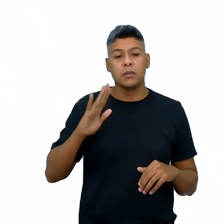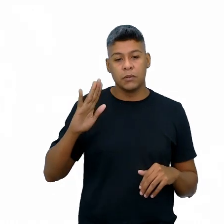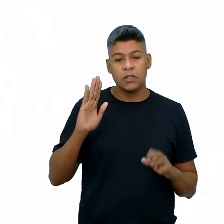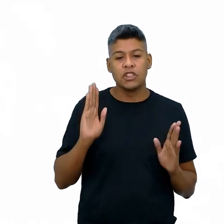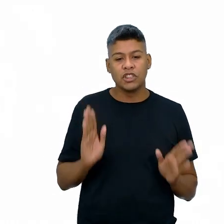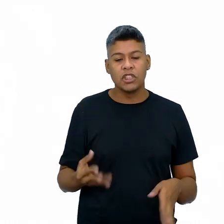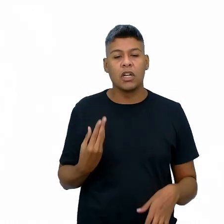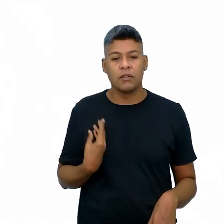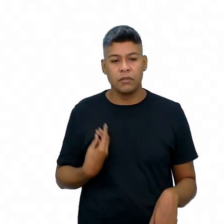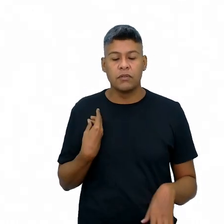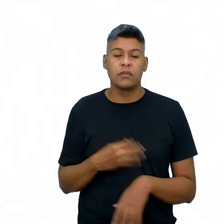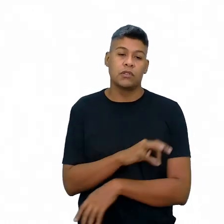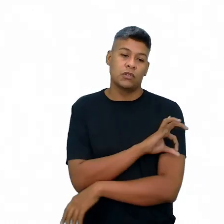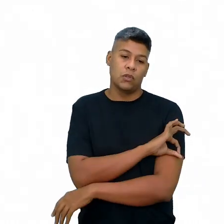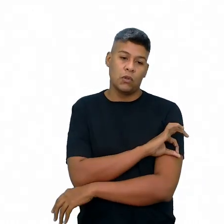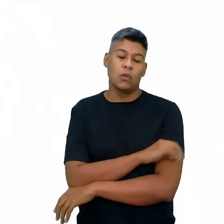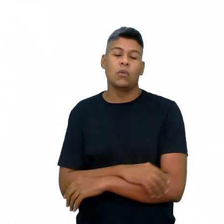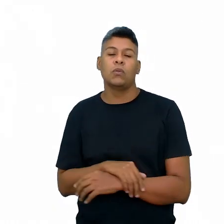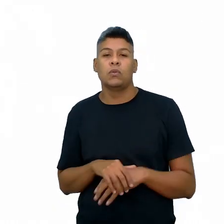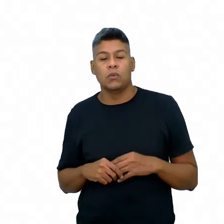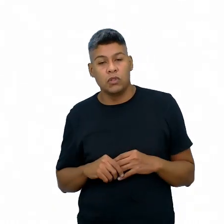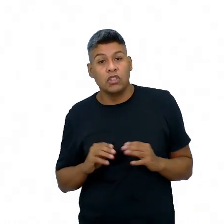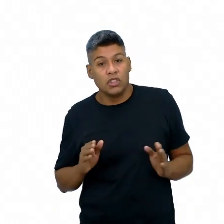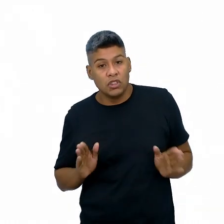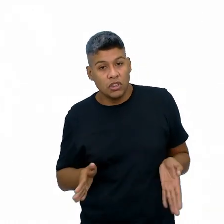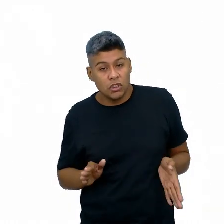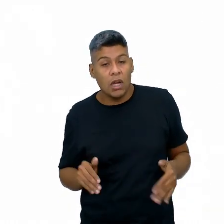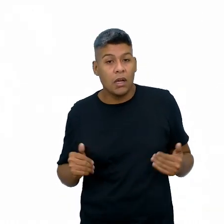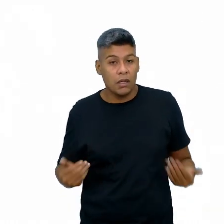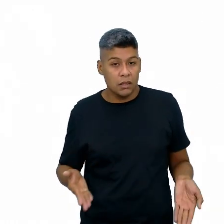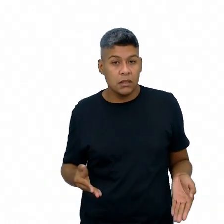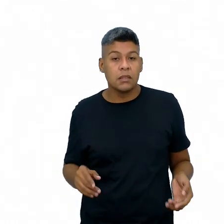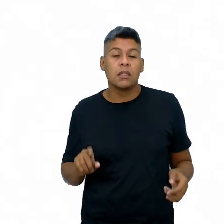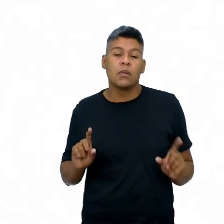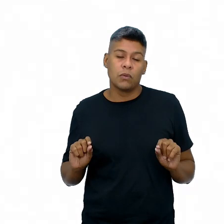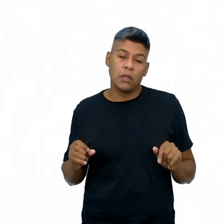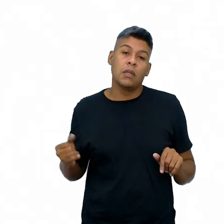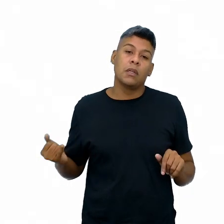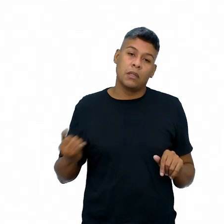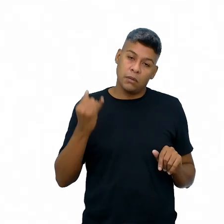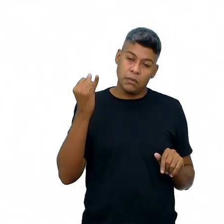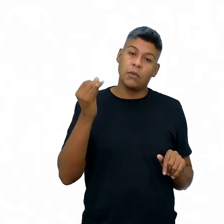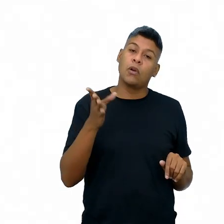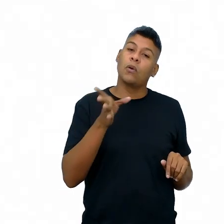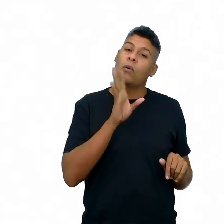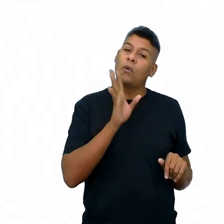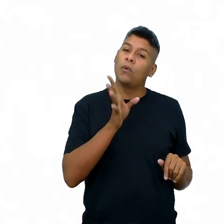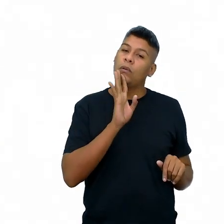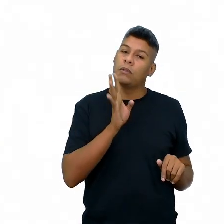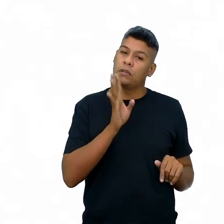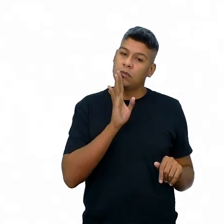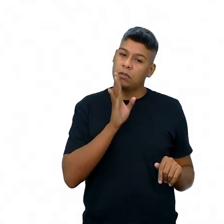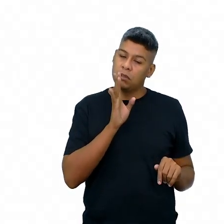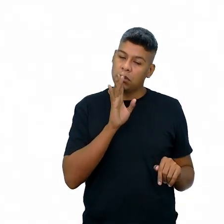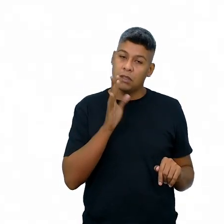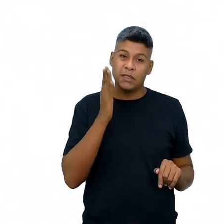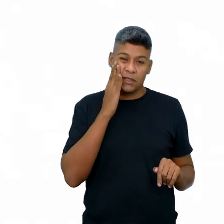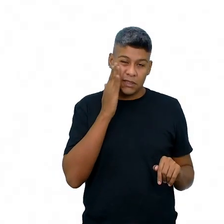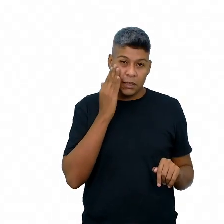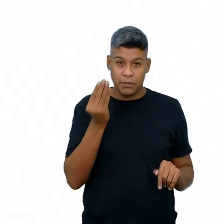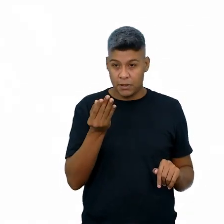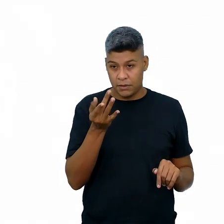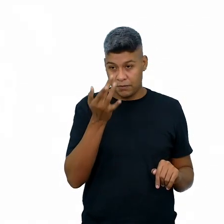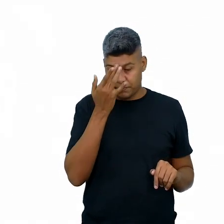já estão no 9º ano, já são do 9º ano, então a importância de reconhecer que uma vez fixada